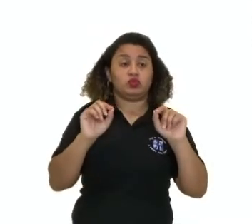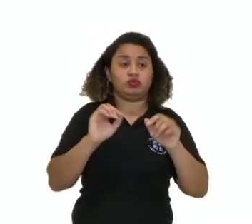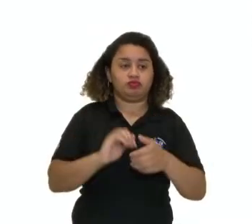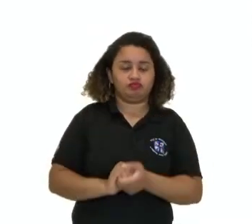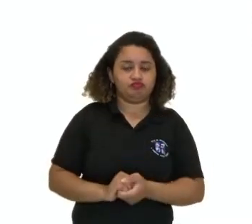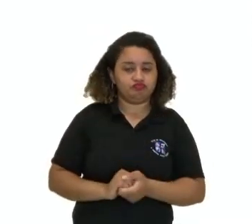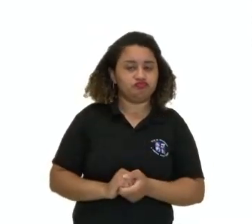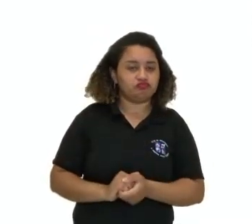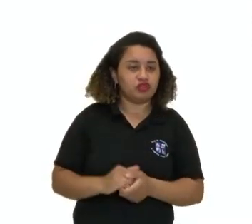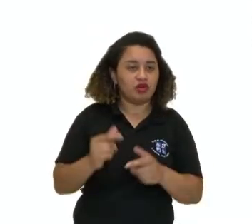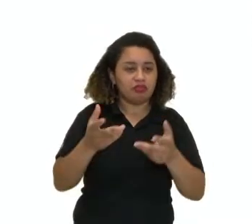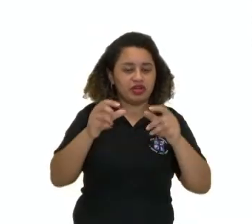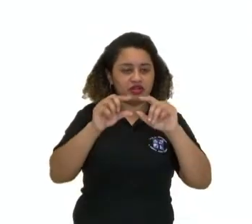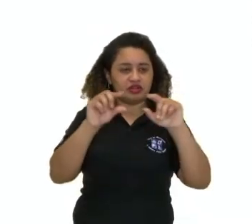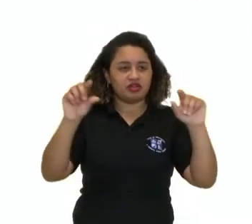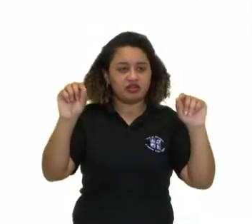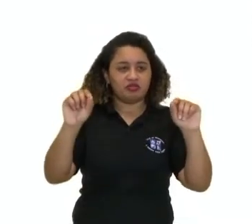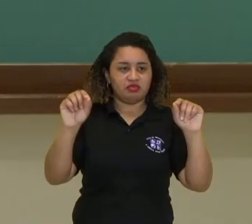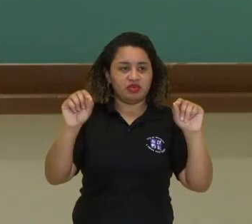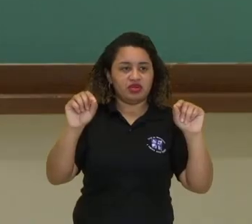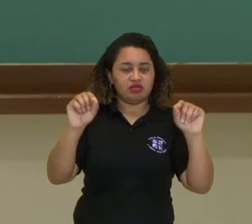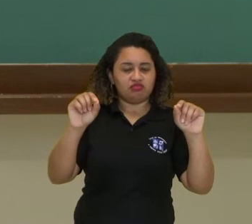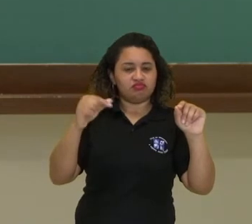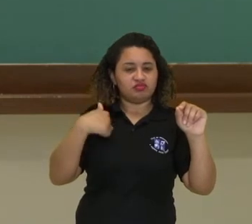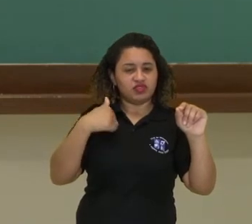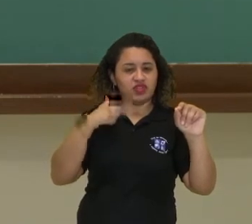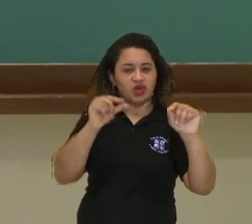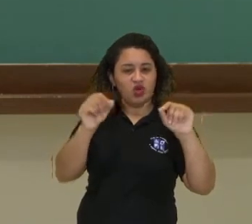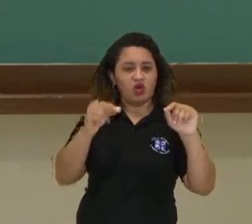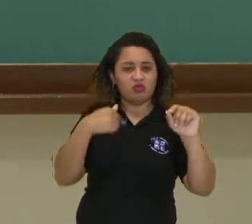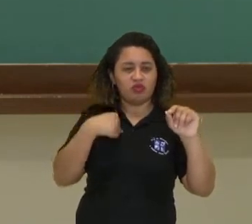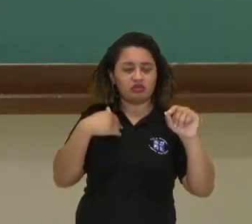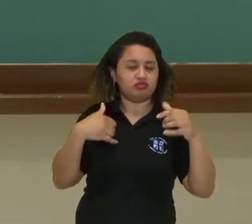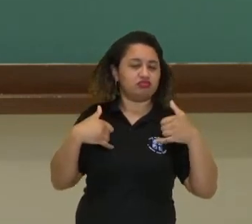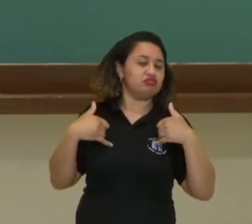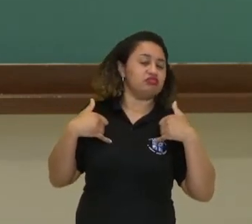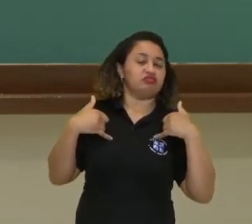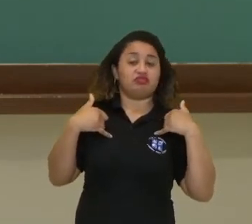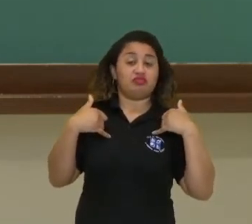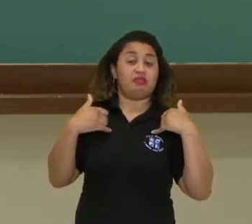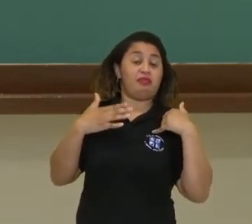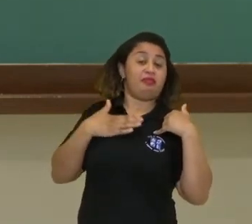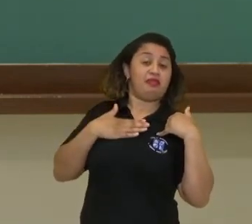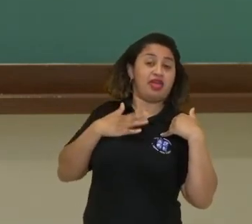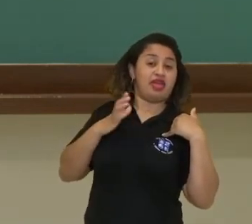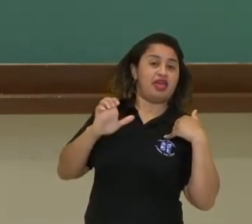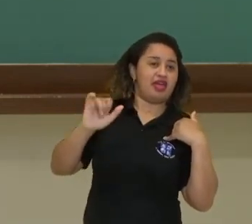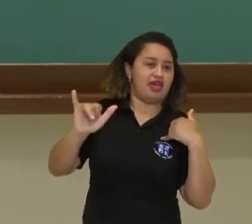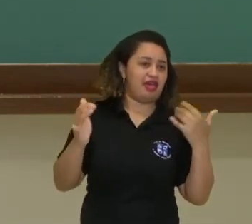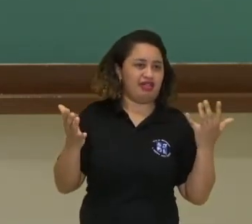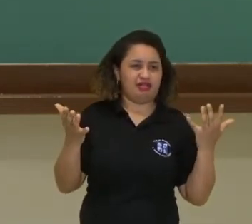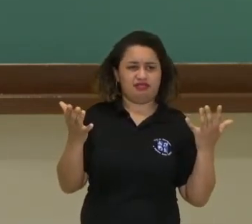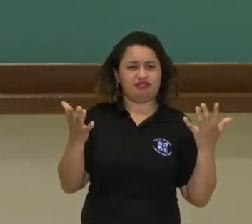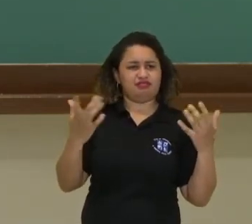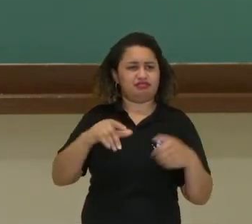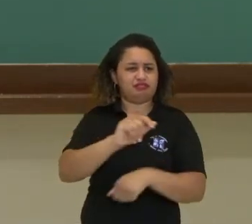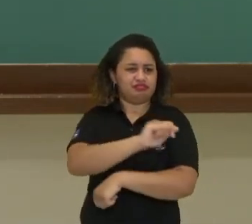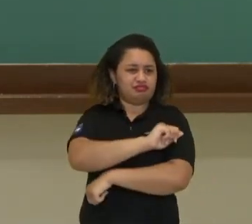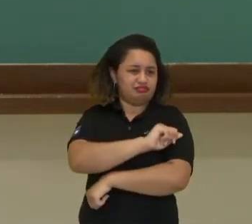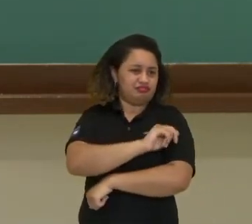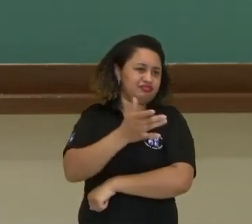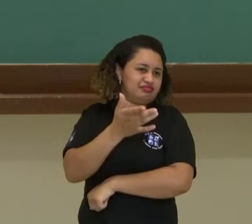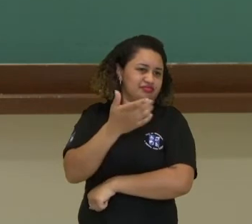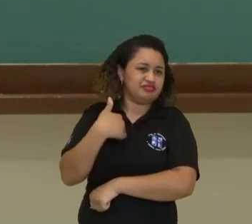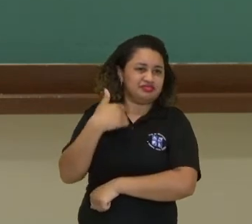orgulhar-me Ei dos meus alunos imagina chegar na sala orgulhar-me Ei dos meus alunos difícil falar assim